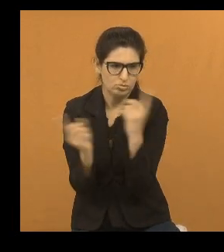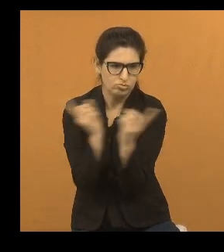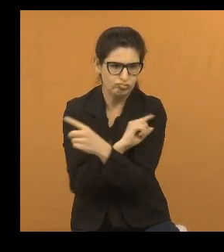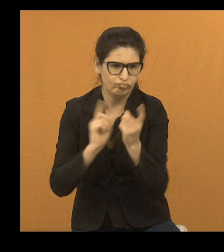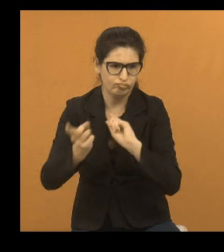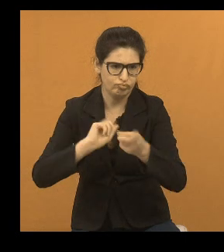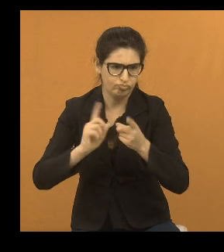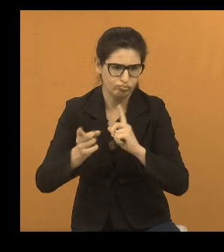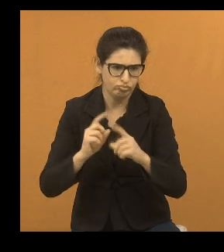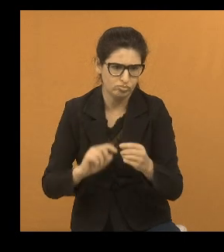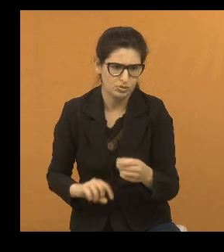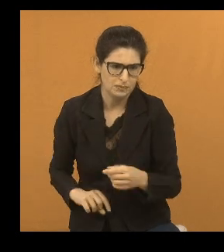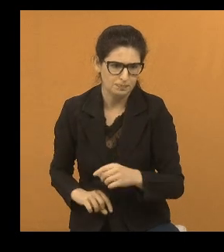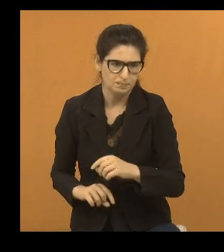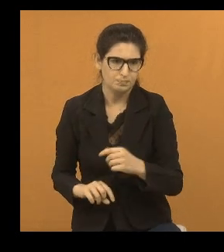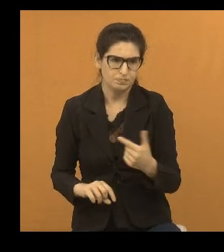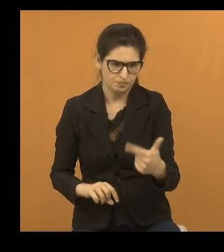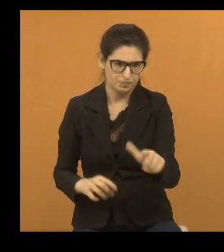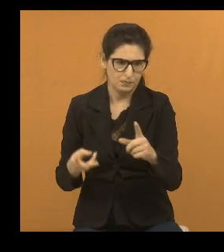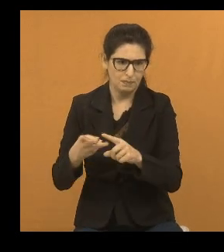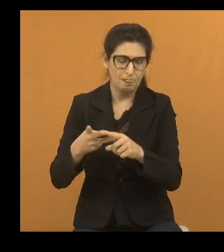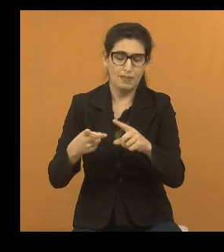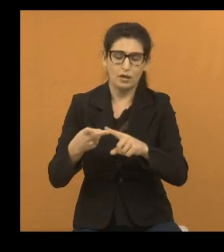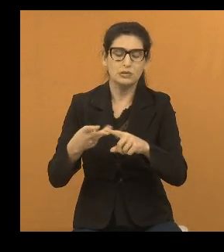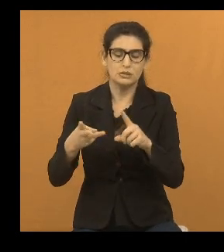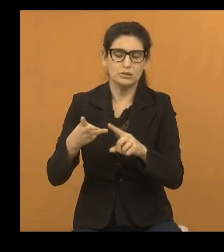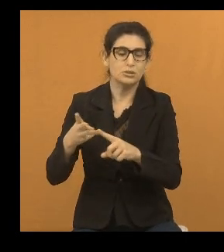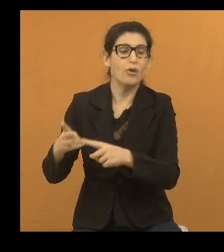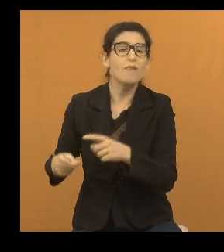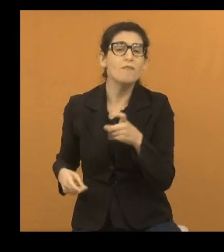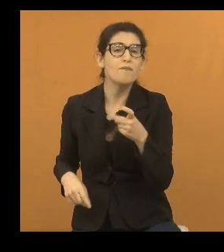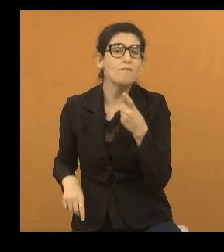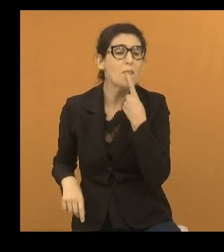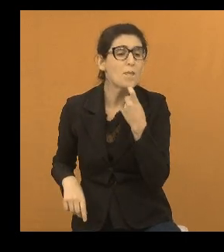E em vermelho, que é o Corredor de Desenvolvimento Econômico 2, e aqui a gente